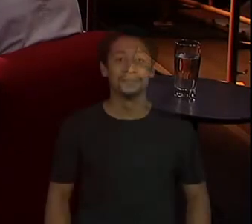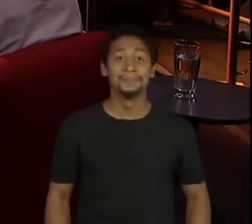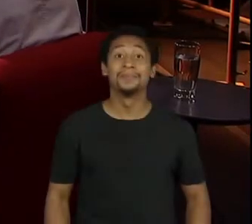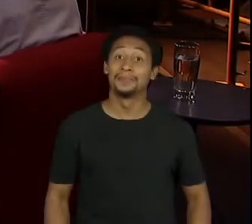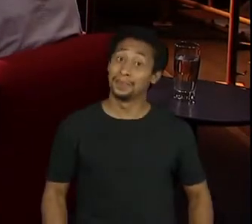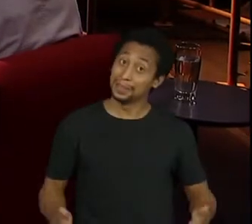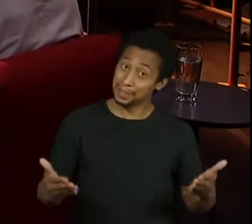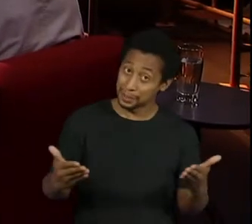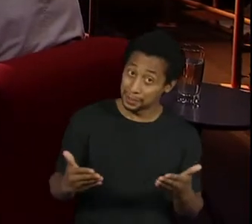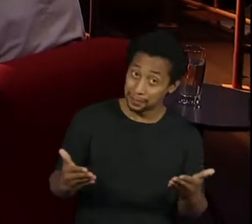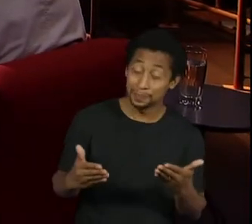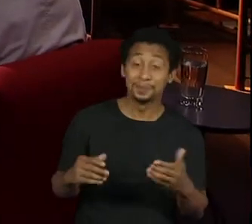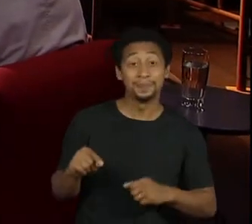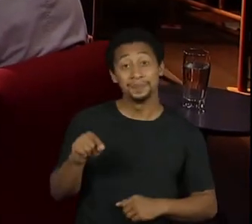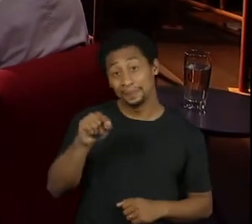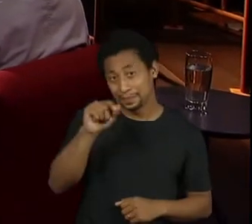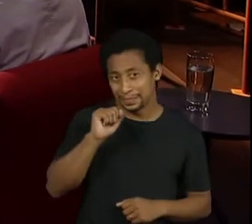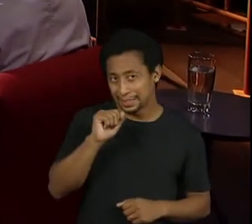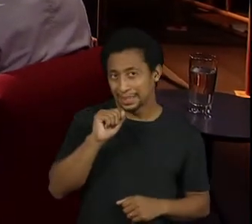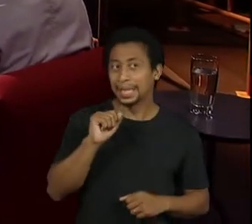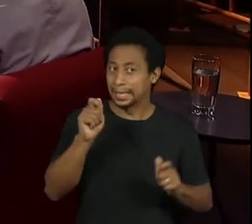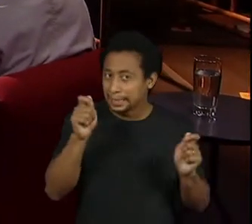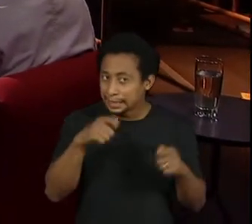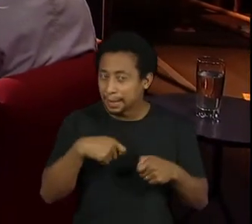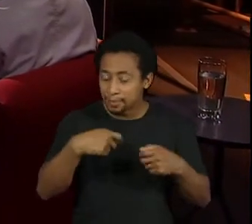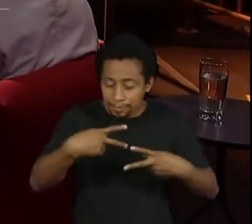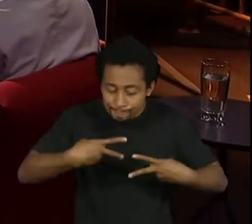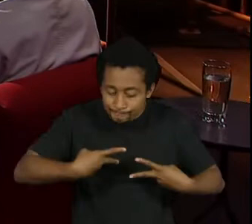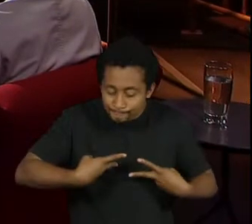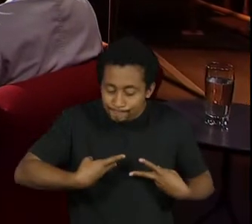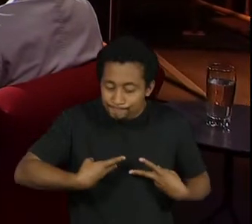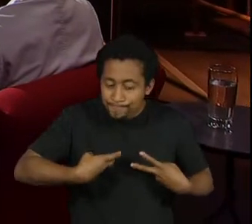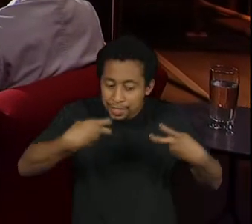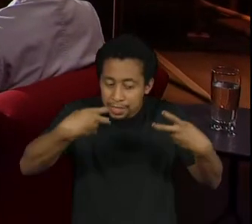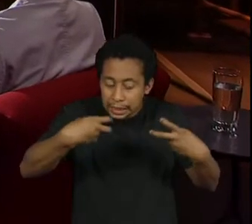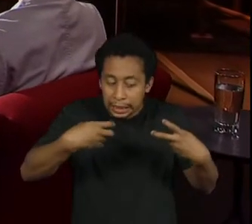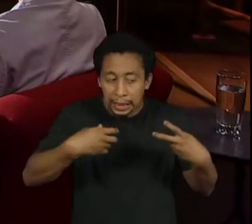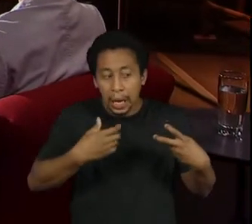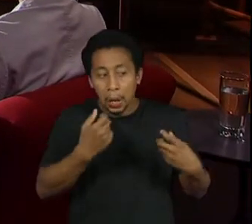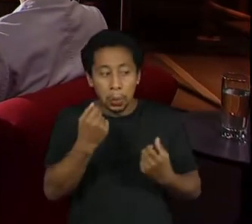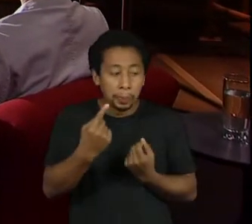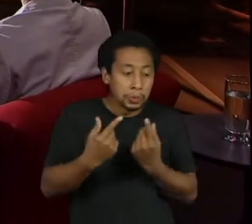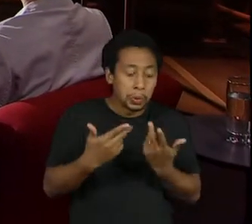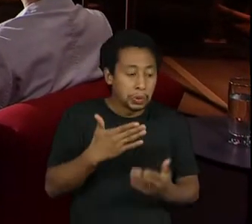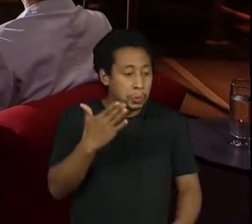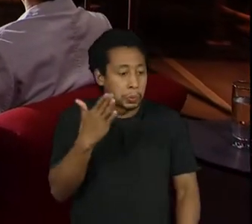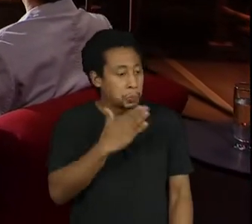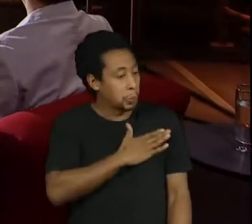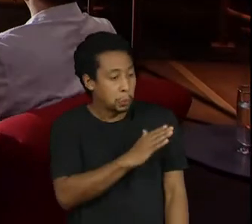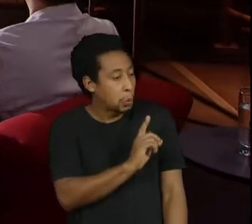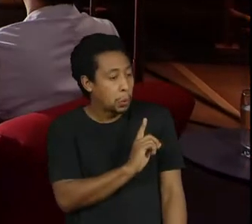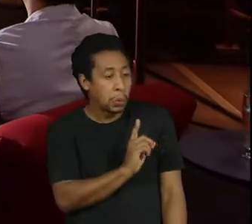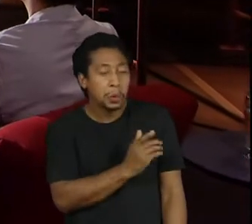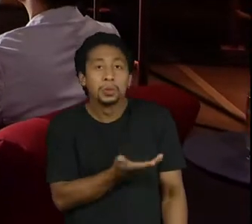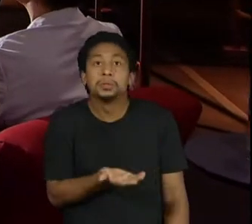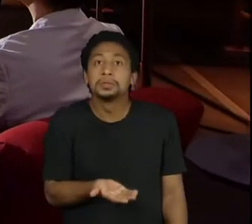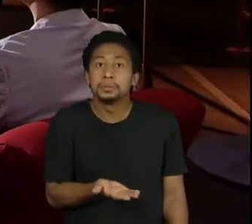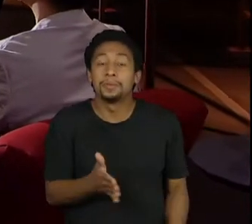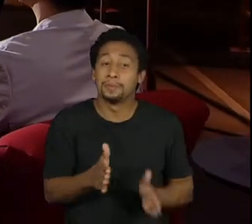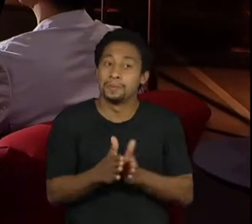Agora, Fernanda, com muito tempo também para olhar para dentro e ver coisas que a gente não gosta, né? Inclusive, infelizmente, na pandemia,